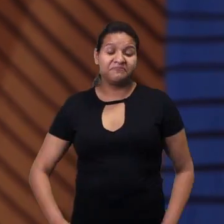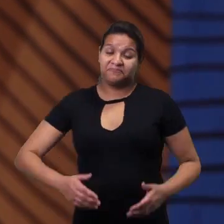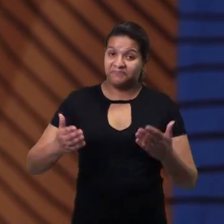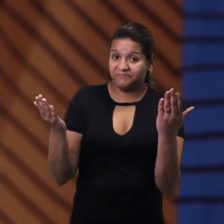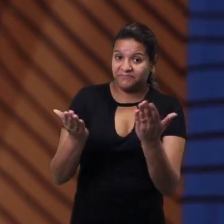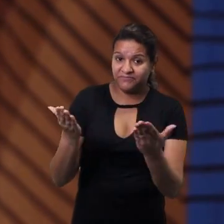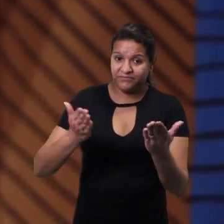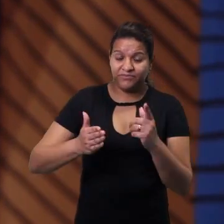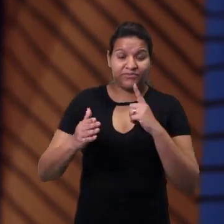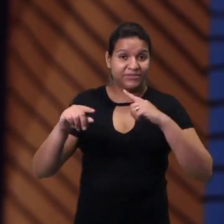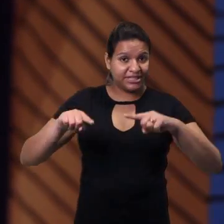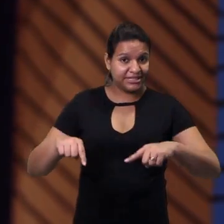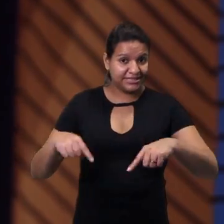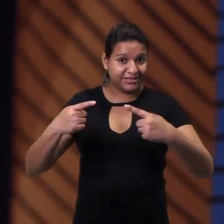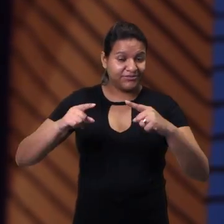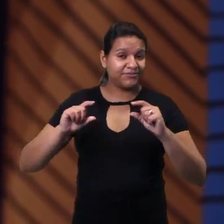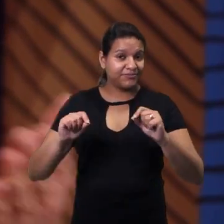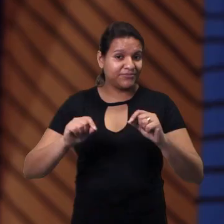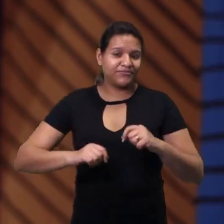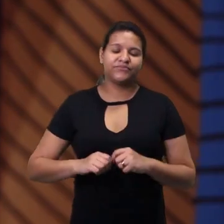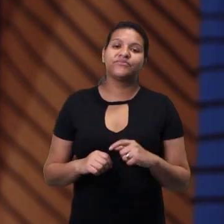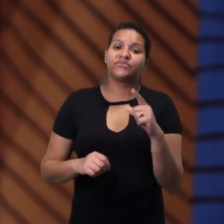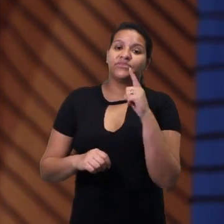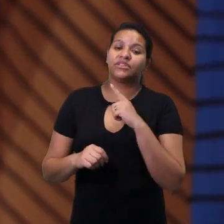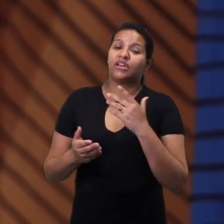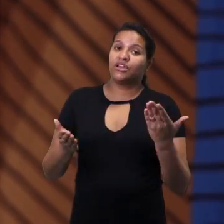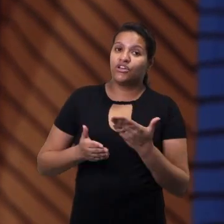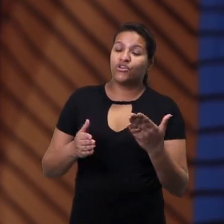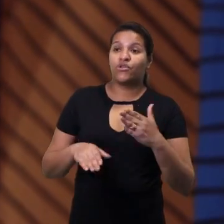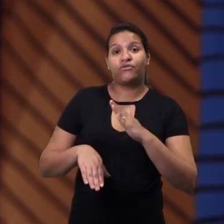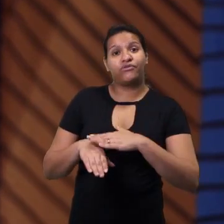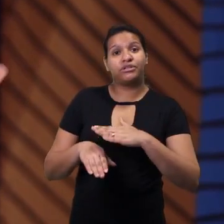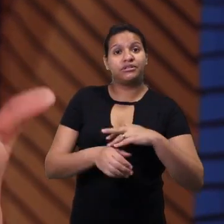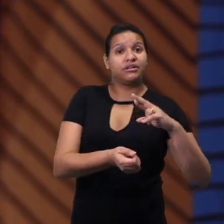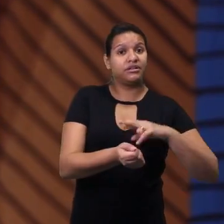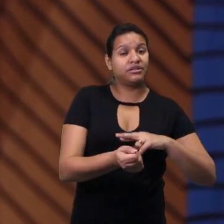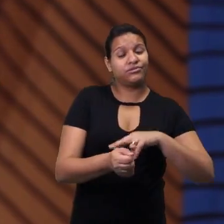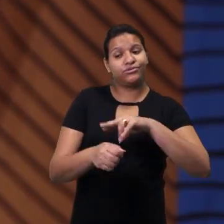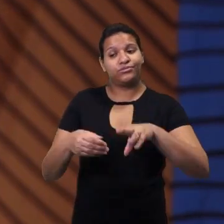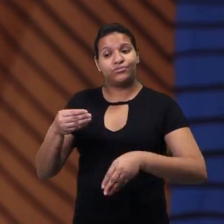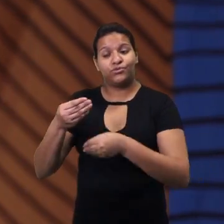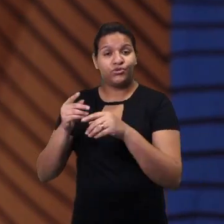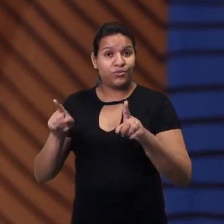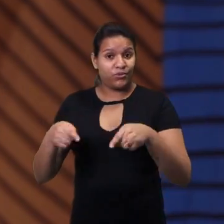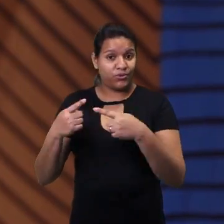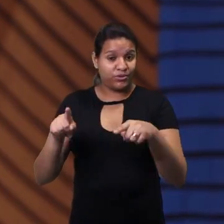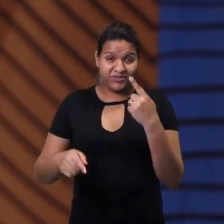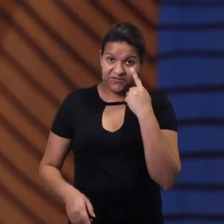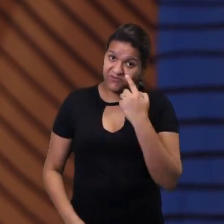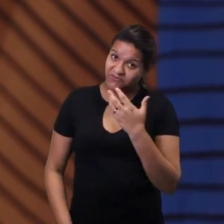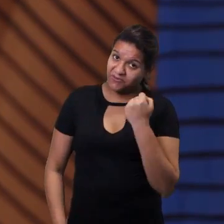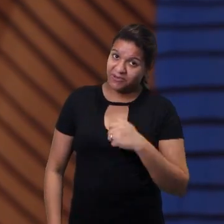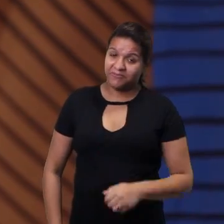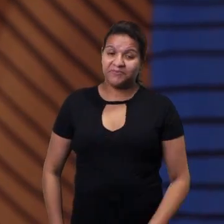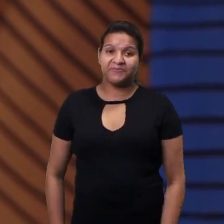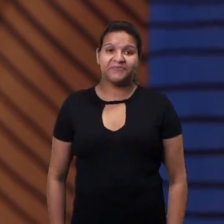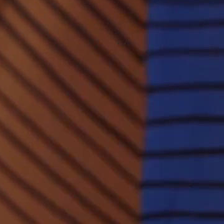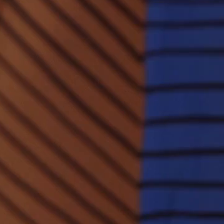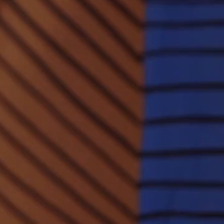Então agora um desafio. A gente vai fazer o passo do Moçambique junto com a música Tá Caindo Fulô. Vamos lá?